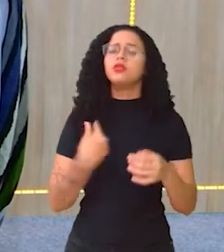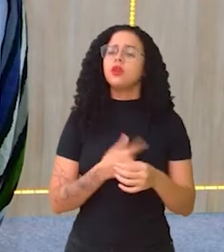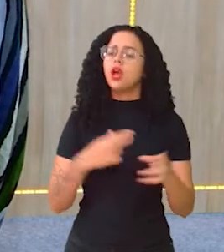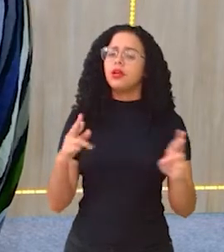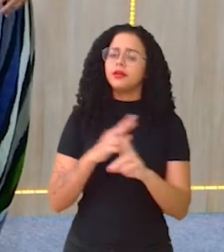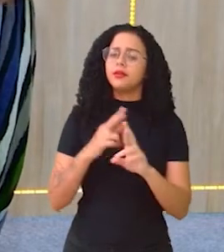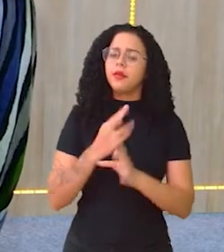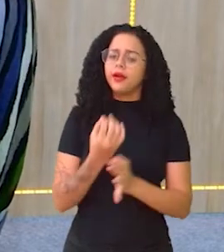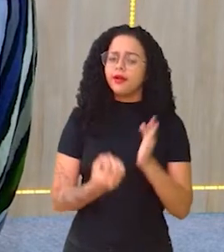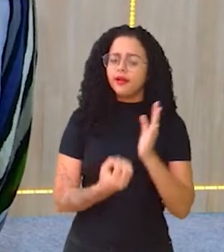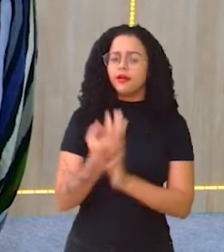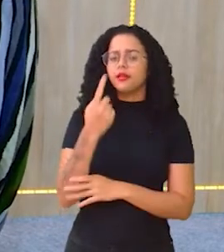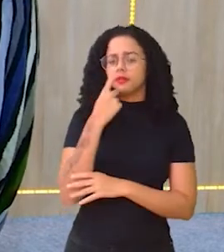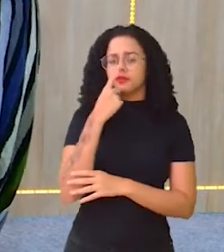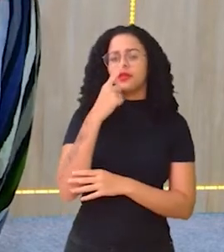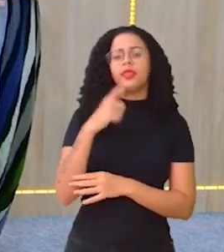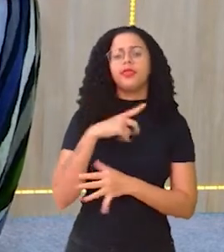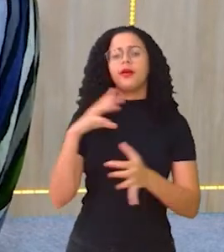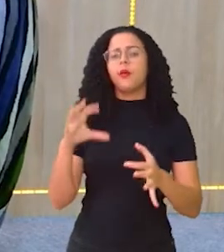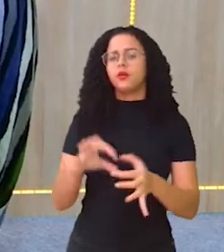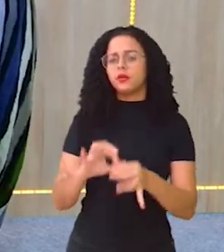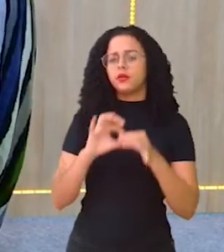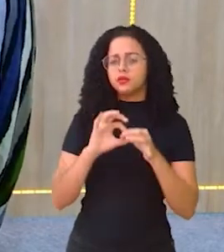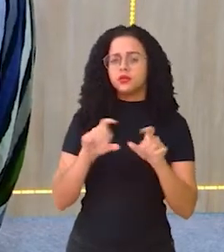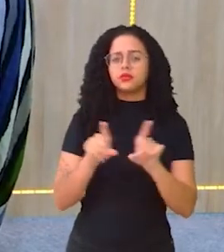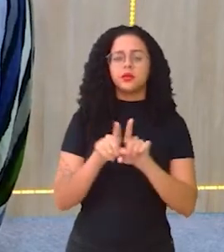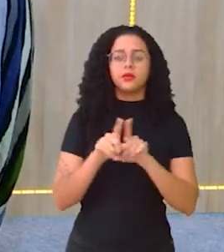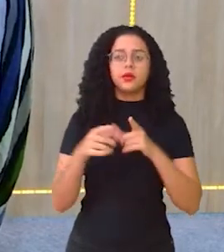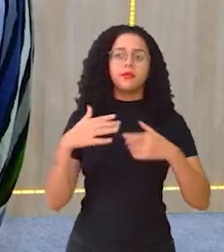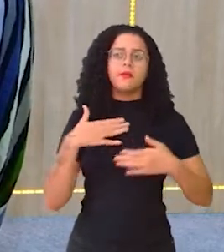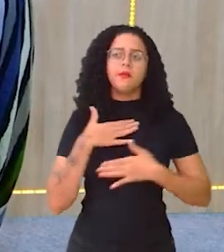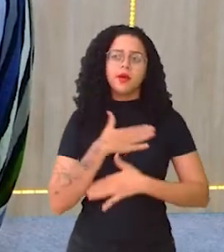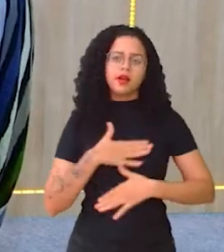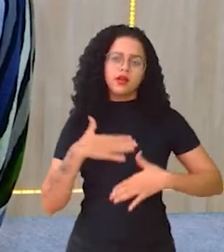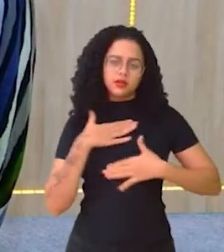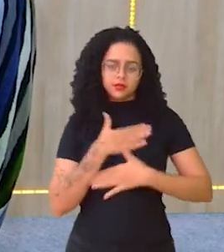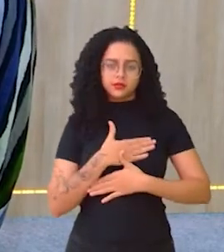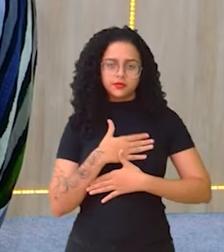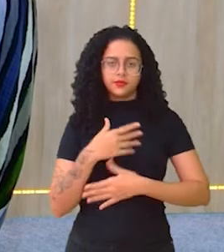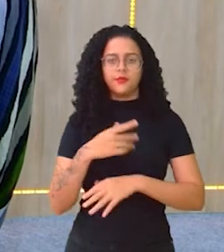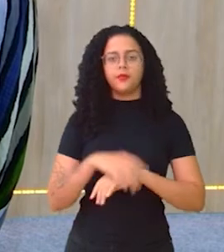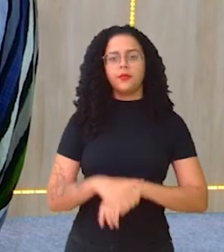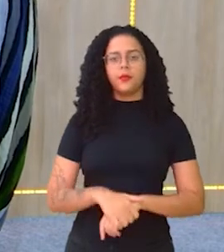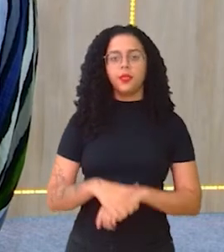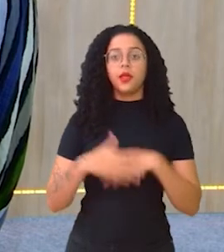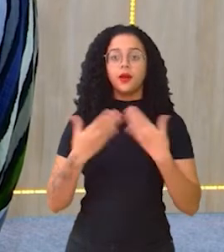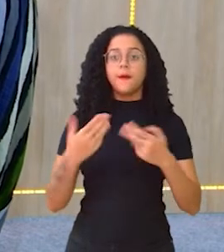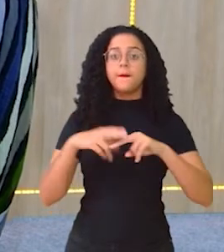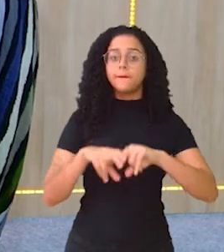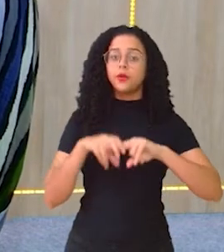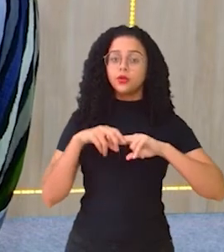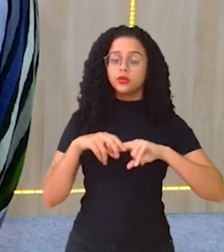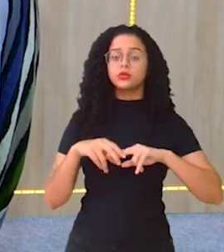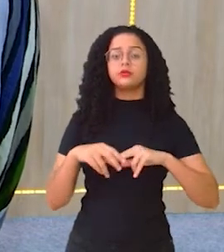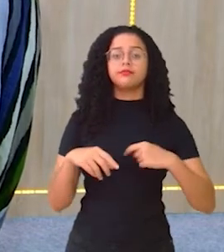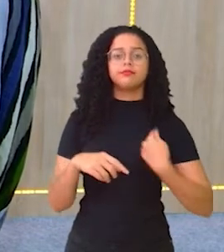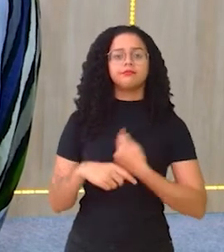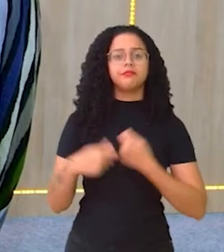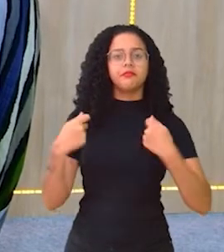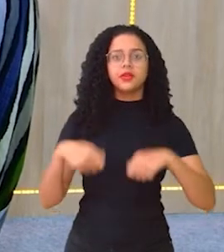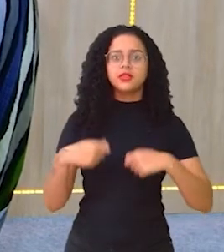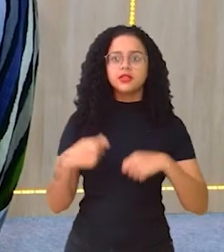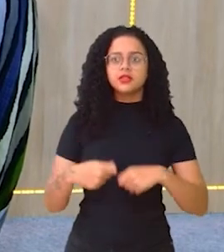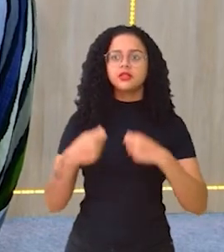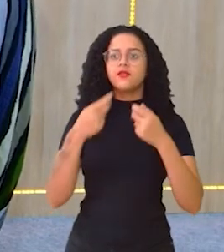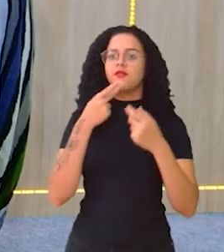pessoa, para ter conexão, para ter prazer. Exatamente. Então, Por isso que a gente tem que falar